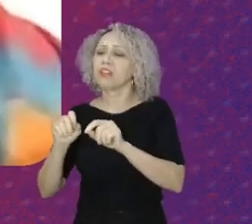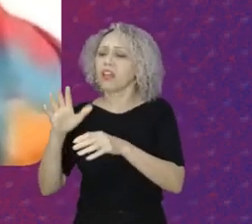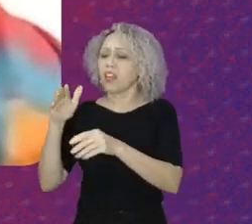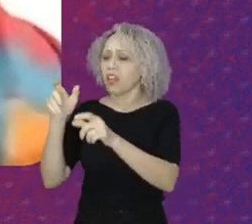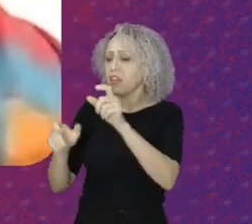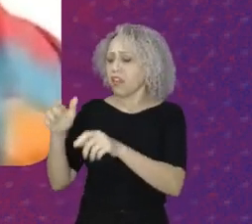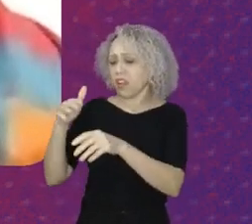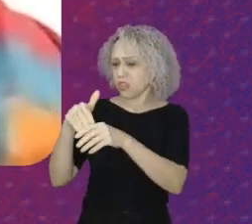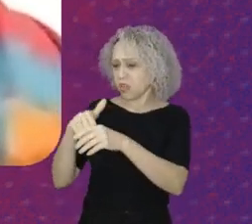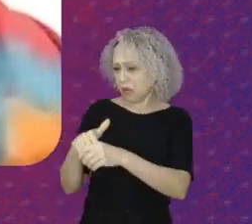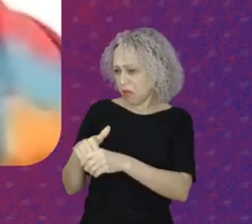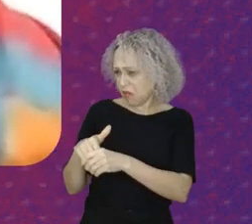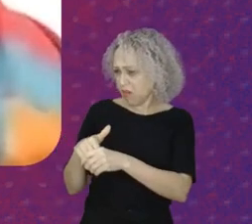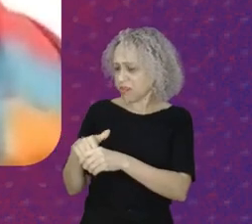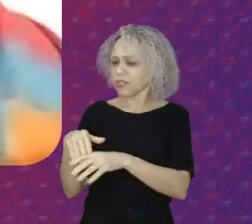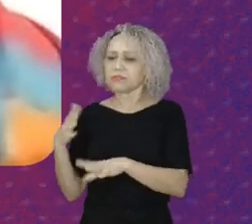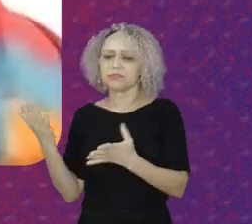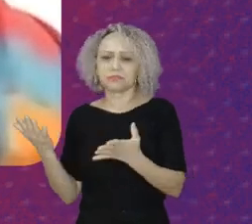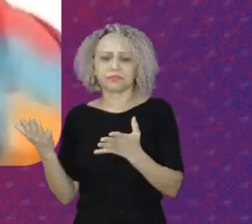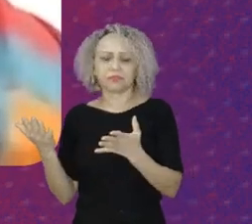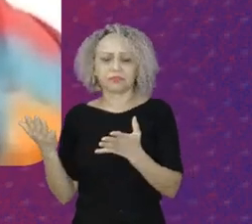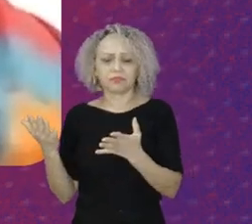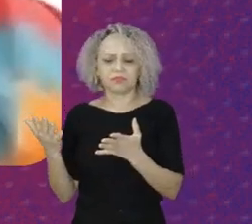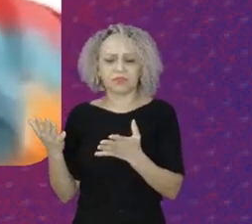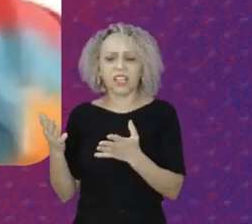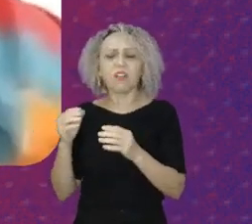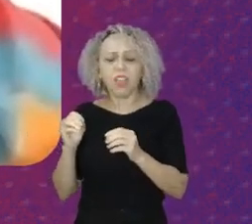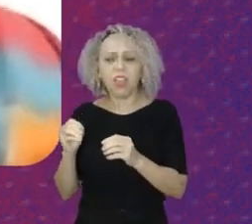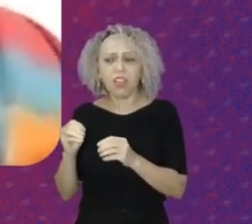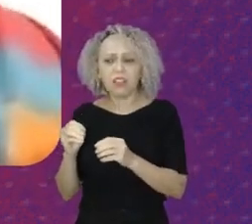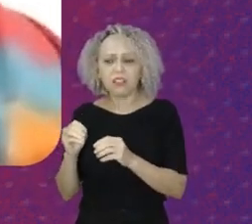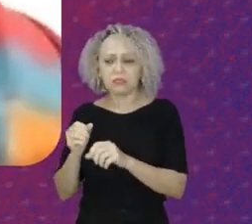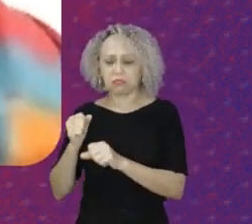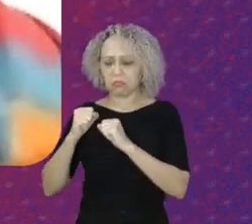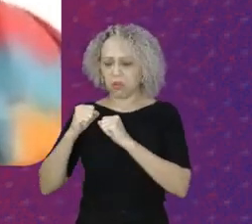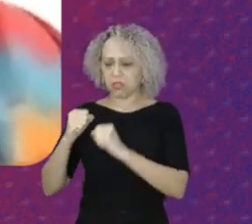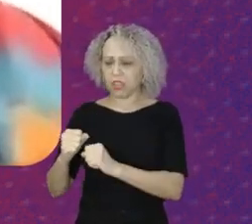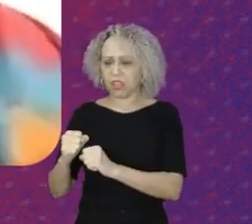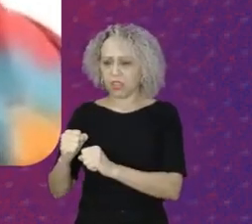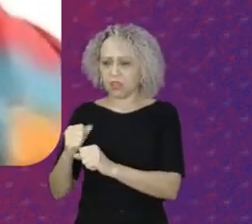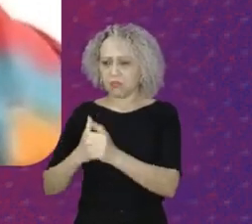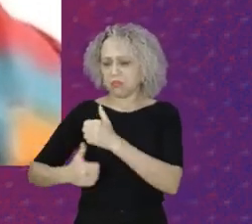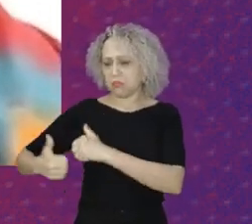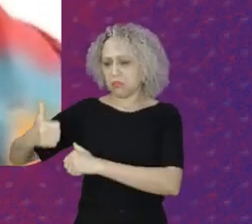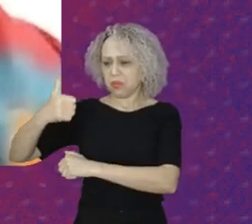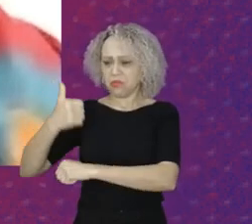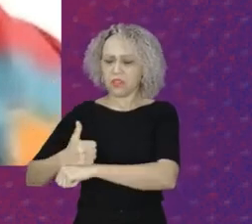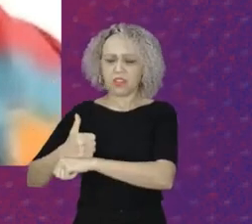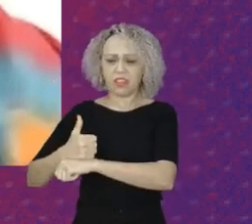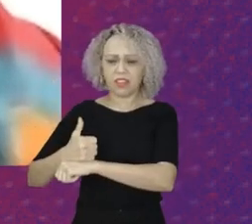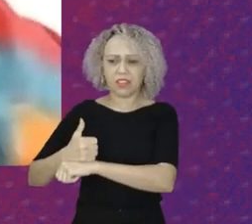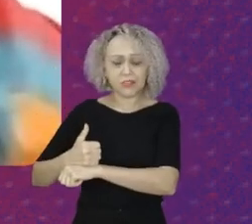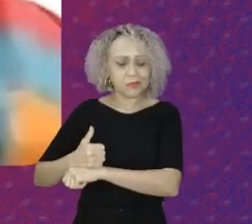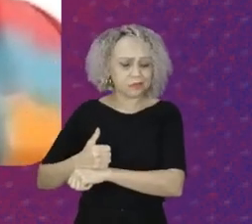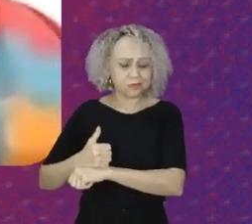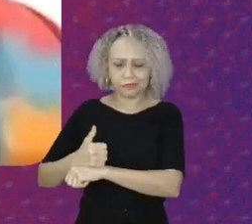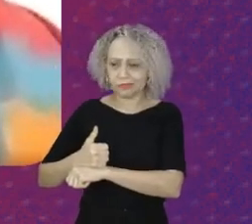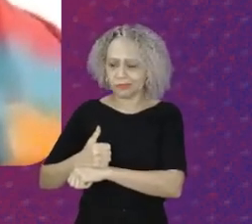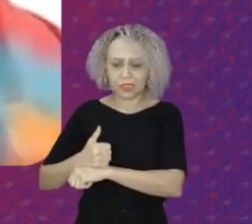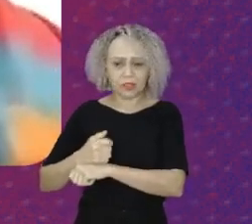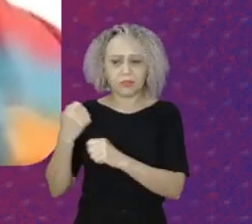de privilégio, manutenção de poder. Se a nossa presença incomoda, nós temos que continuar incomodando, porque a